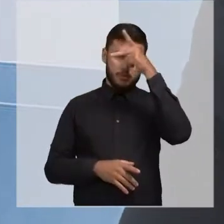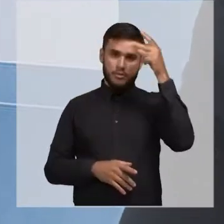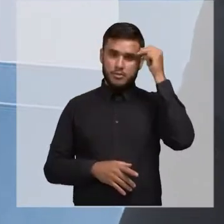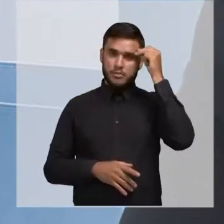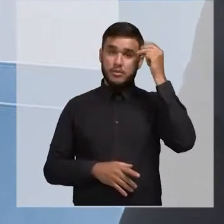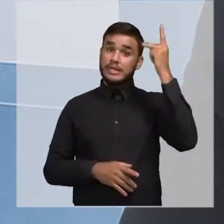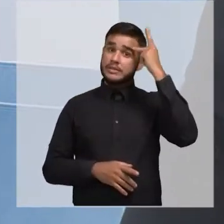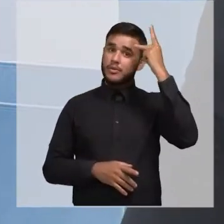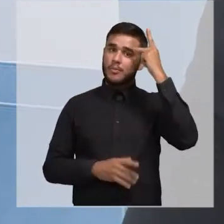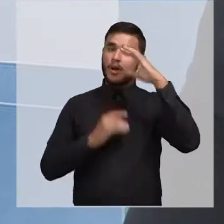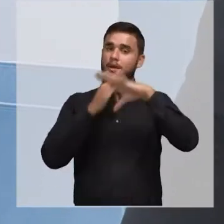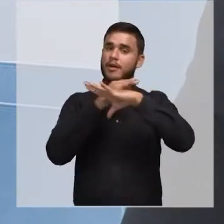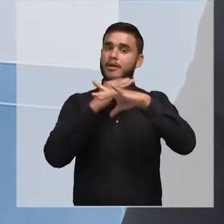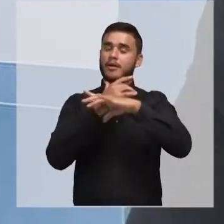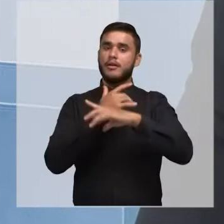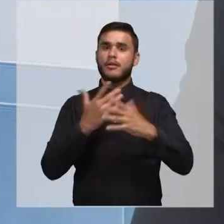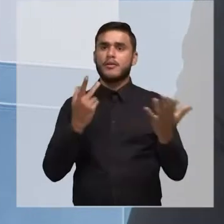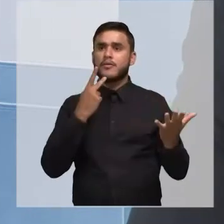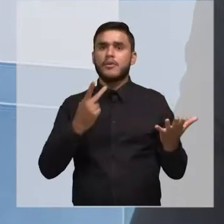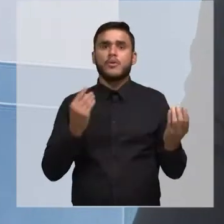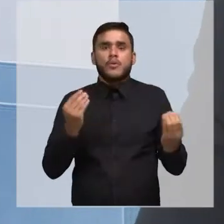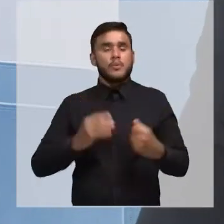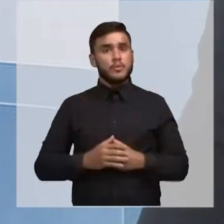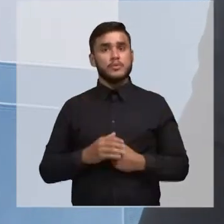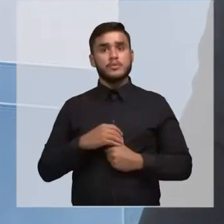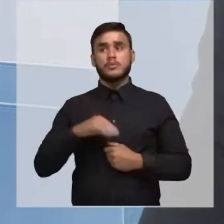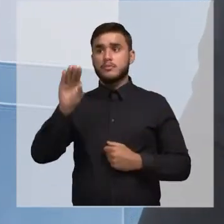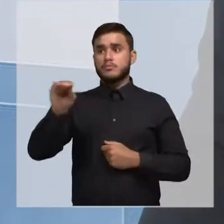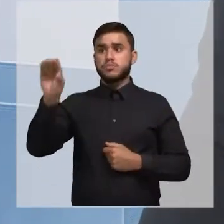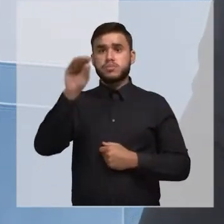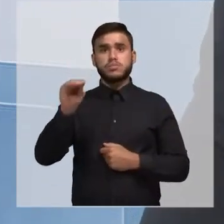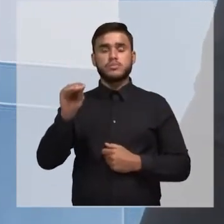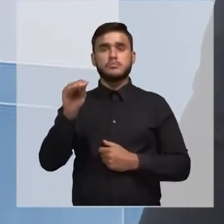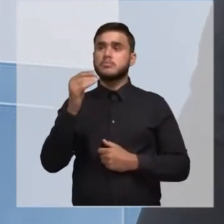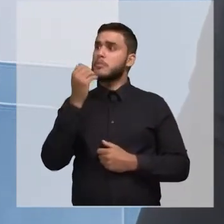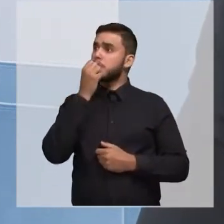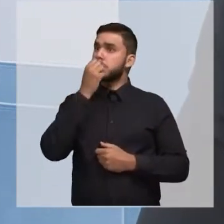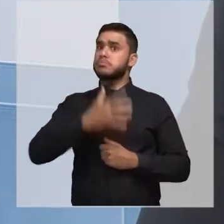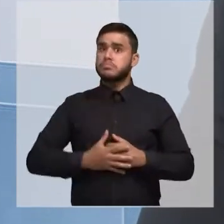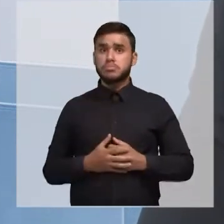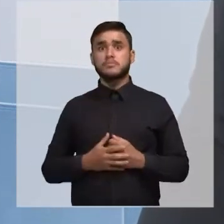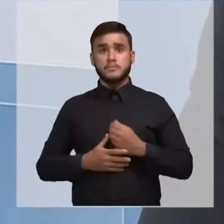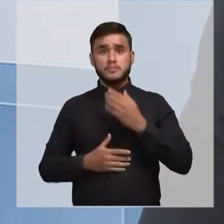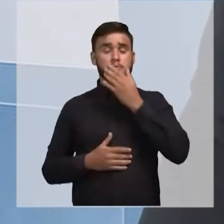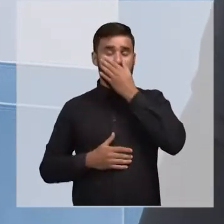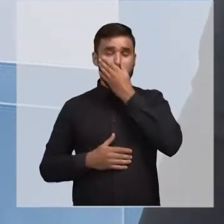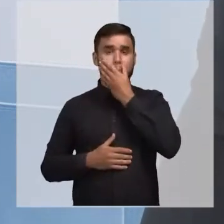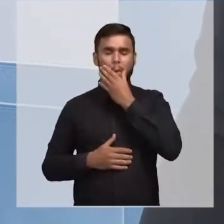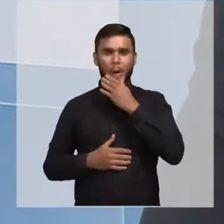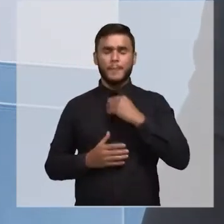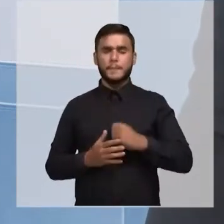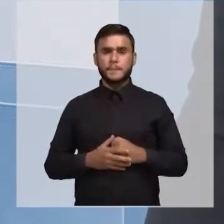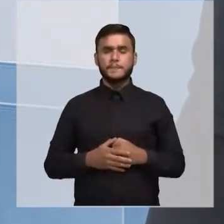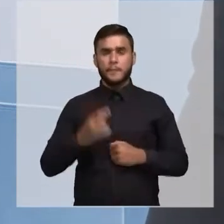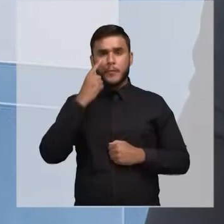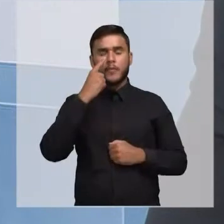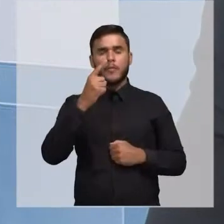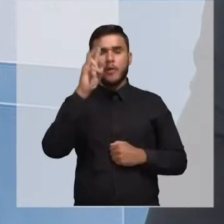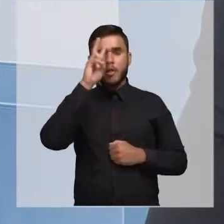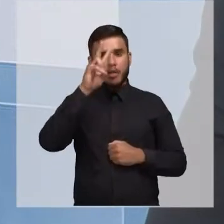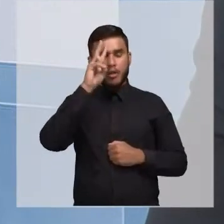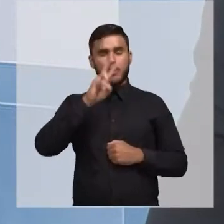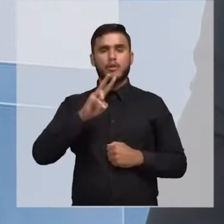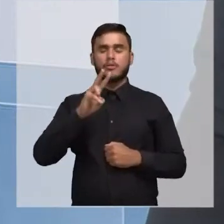ex-prefeito de São Paulo, tem a metade do que o Ciro tem lá. Para você ter ideia, a força. Quer dizer, se aquele